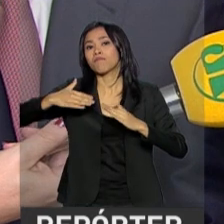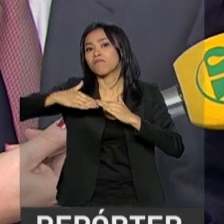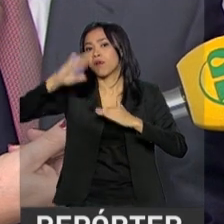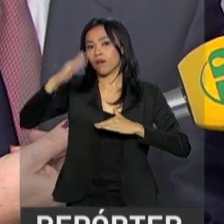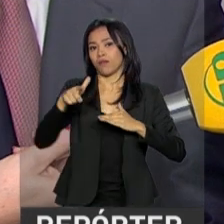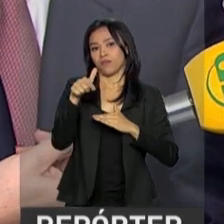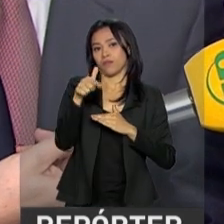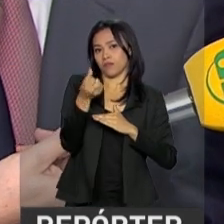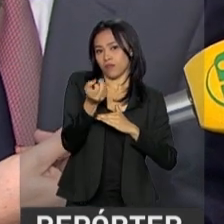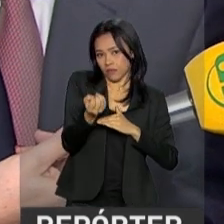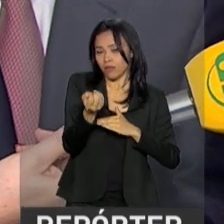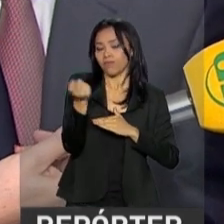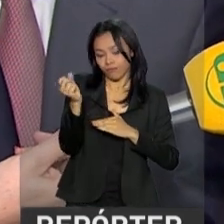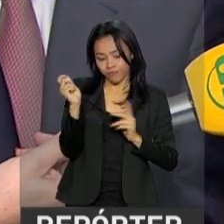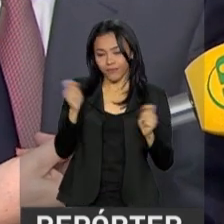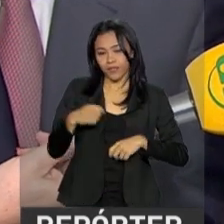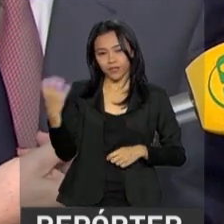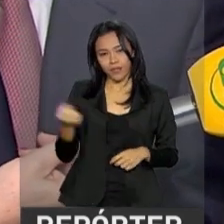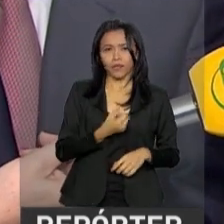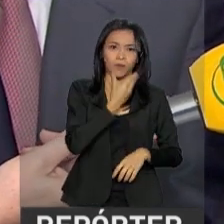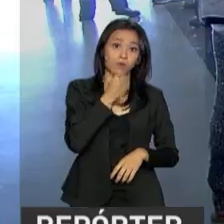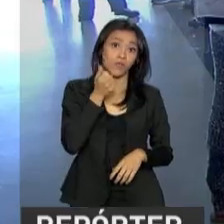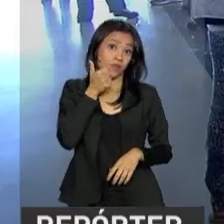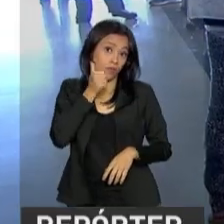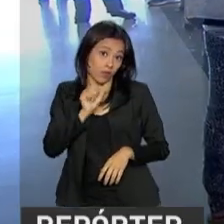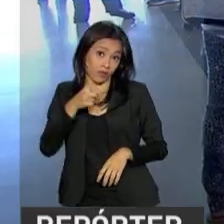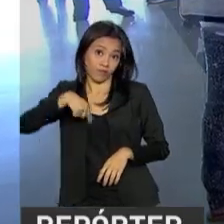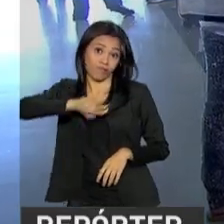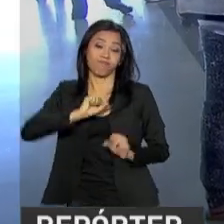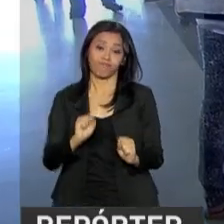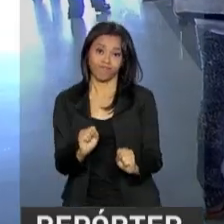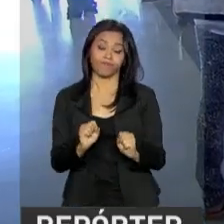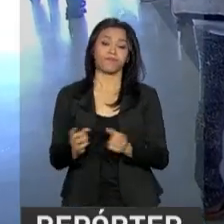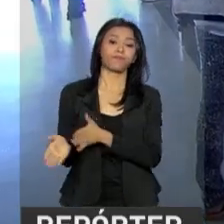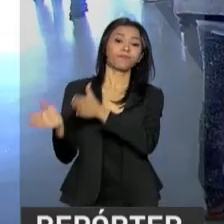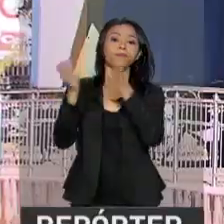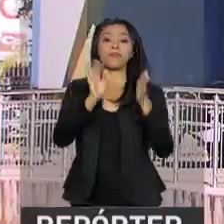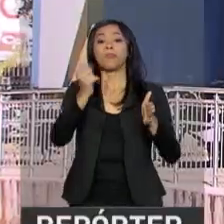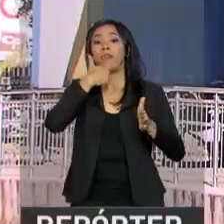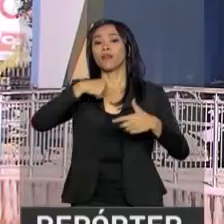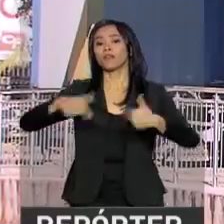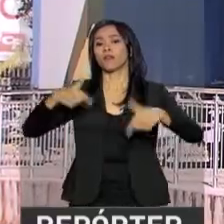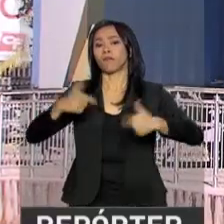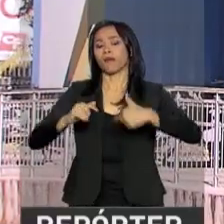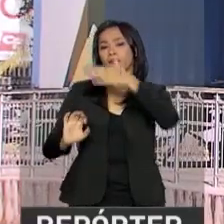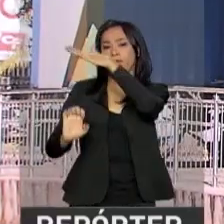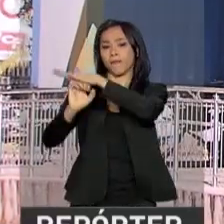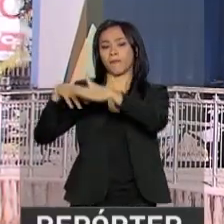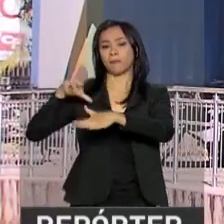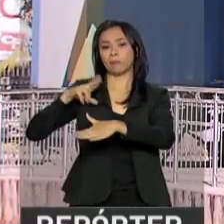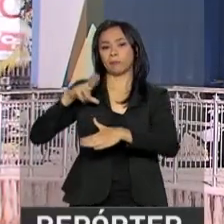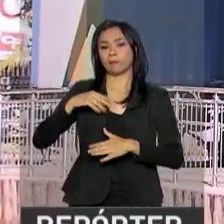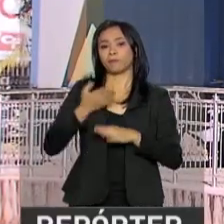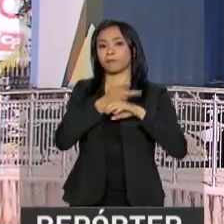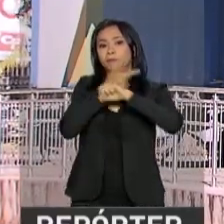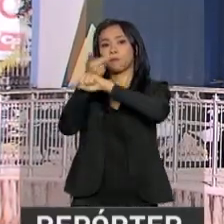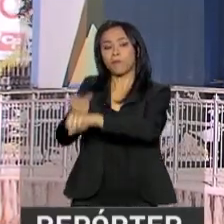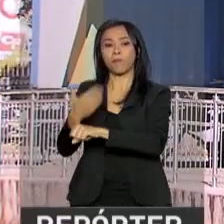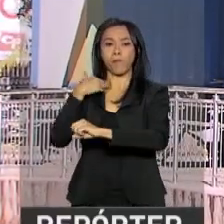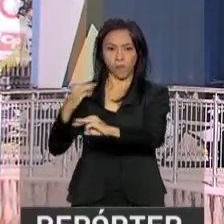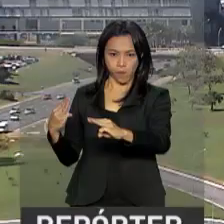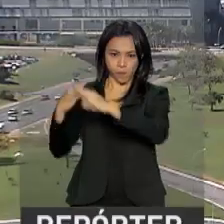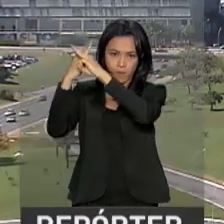mais de 60 anos homens e mulheres os trabalhadores da iniciativa privada deverão sacar o dinheiro nas agências da caixa econômica